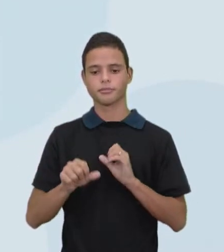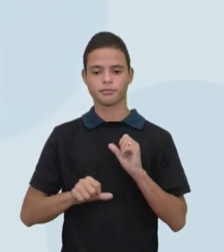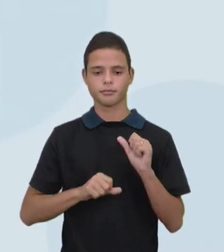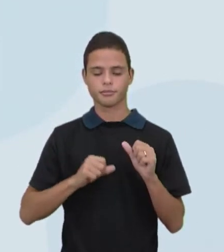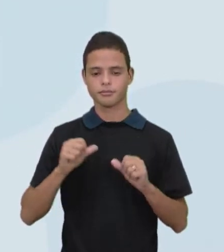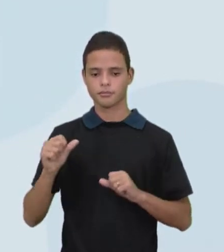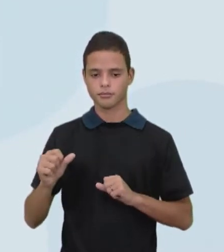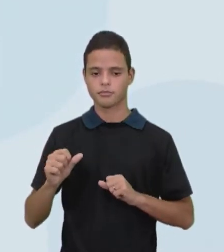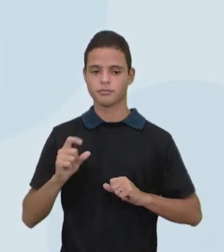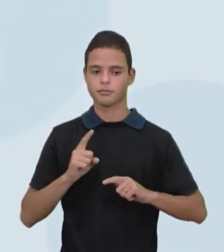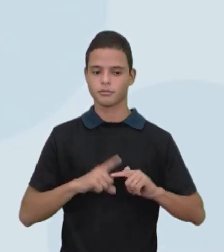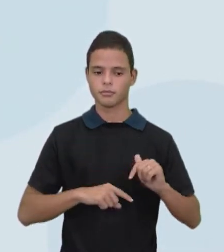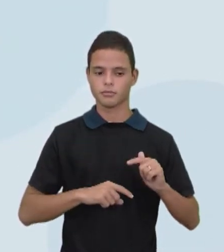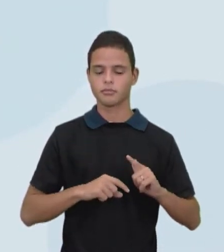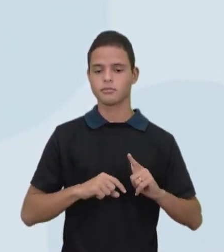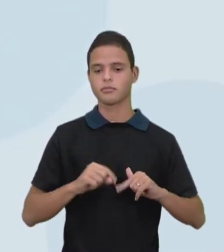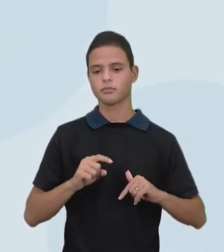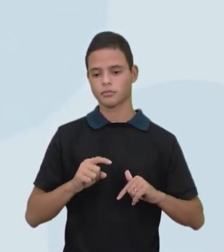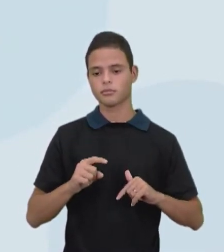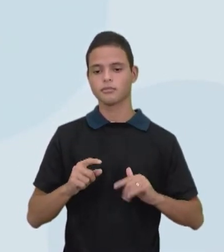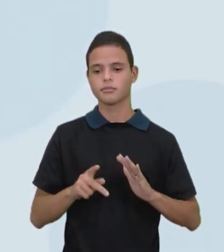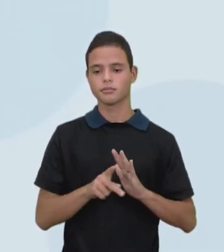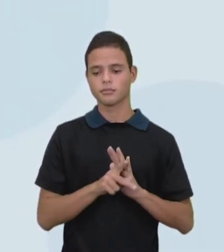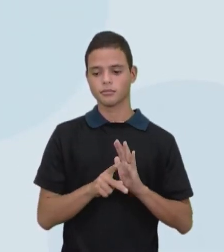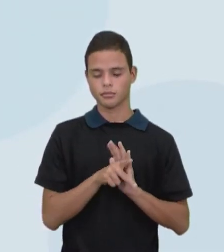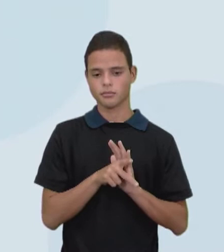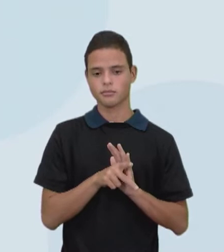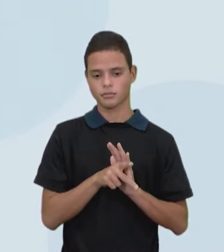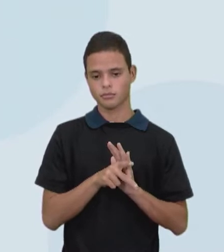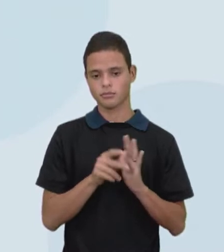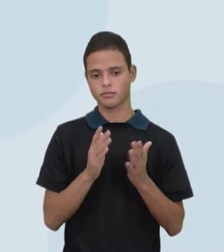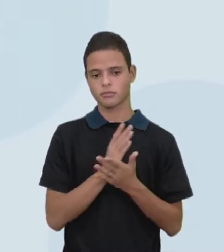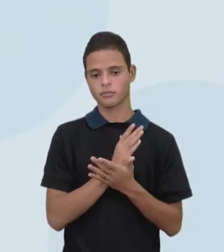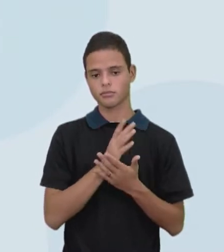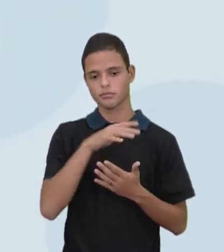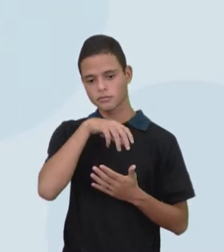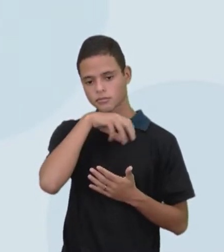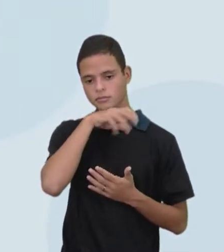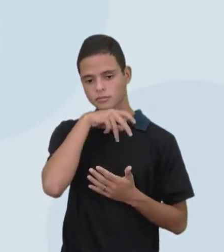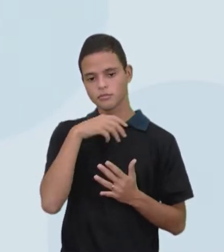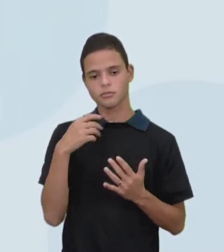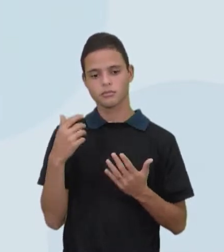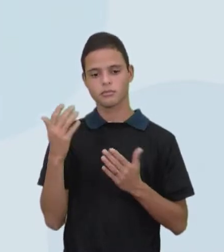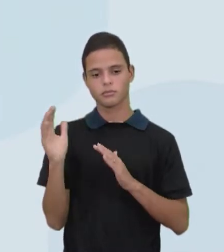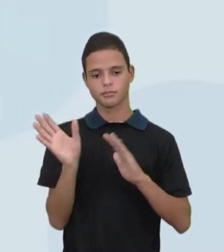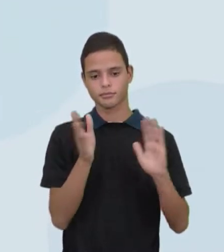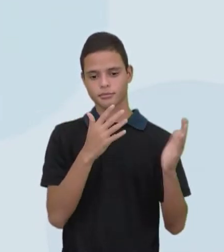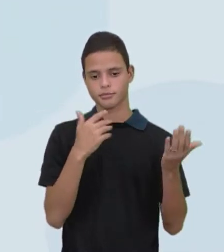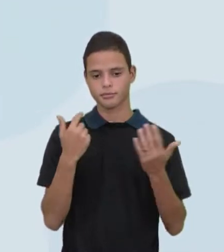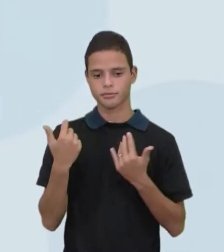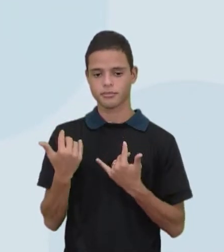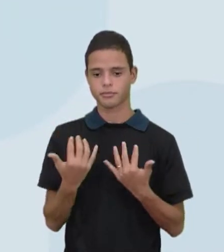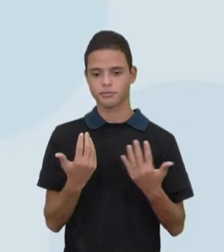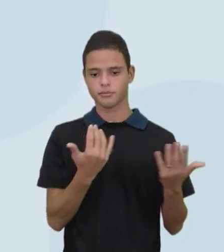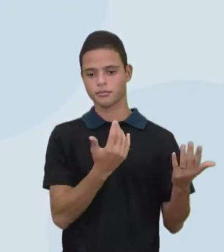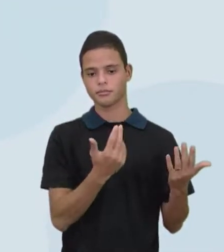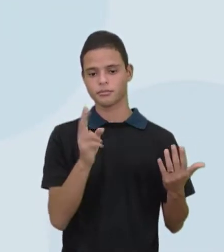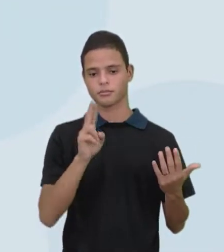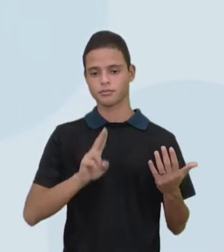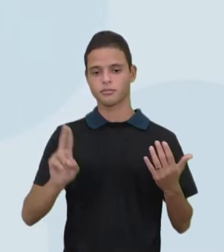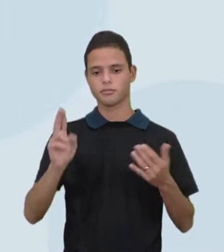né? Recente, matéria oriunda de animais e vegetais, em eletricidade e também o uso